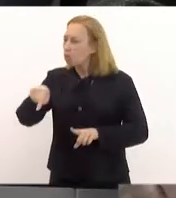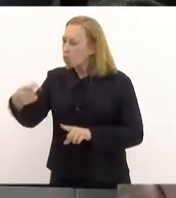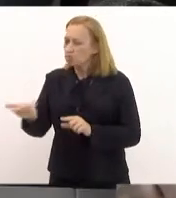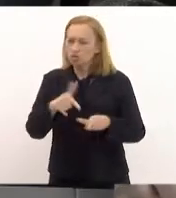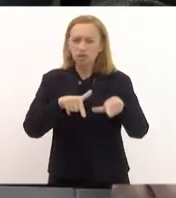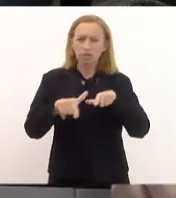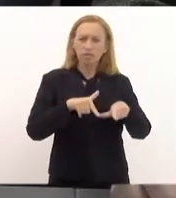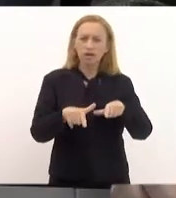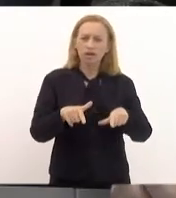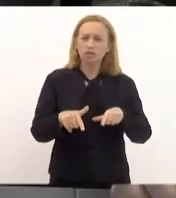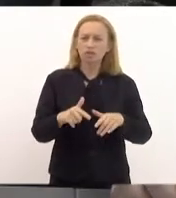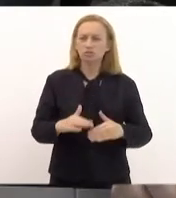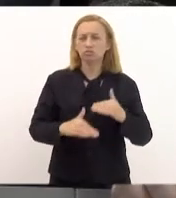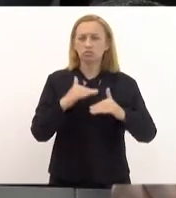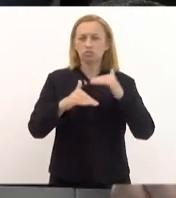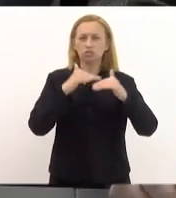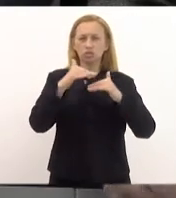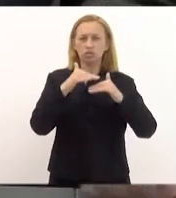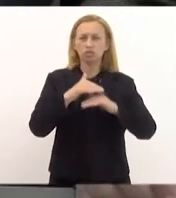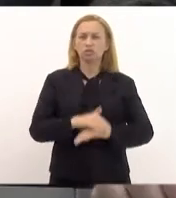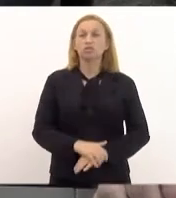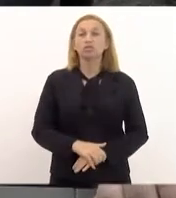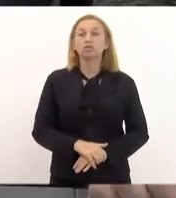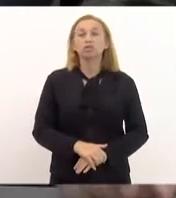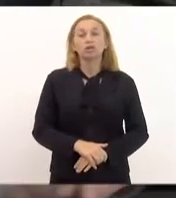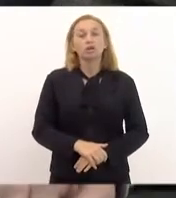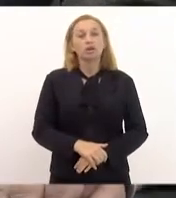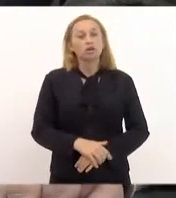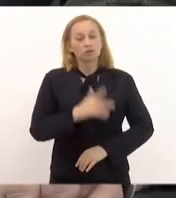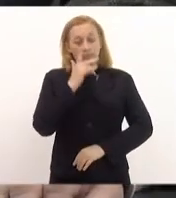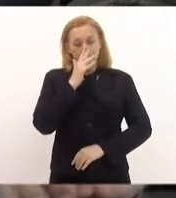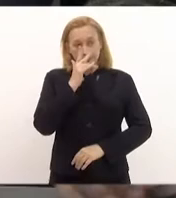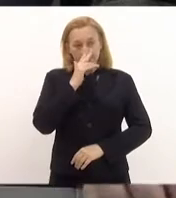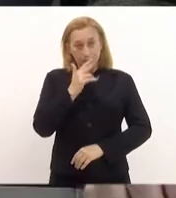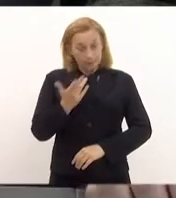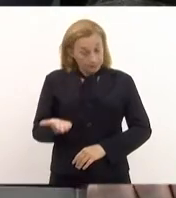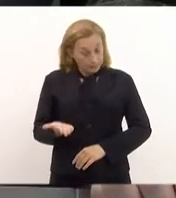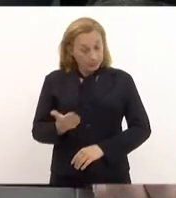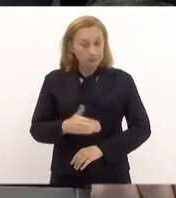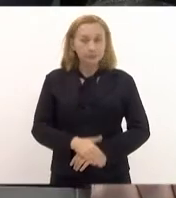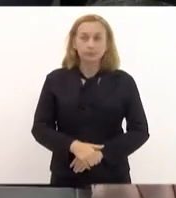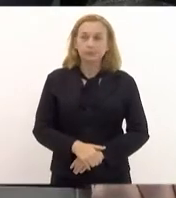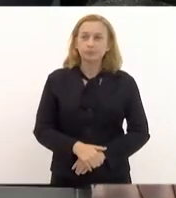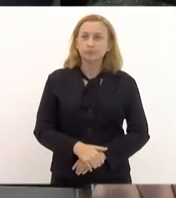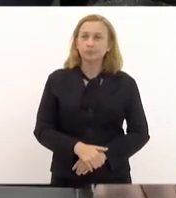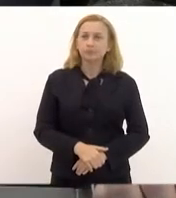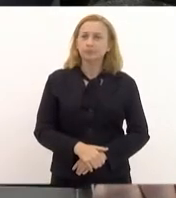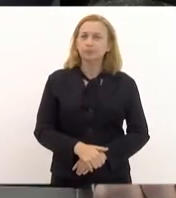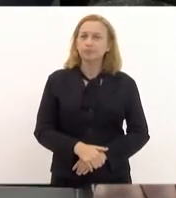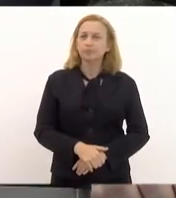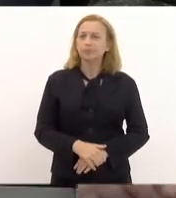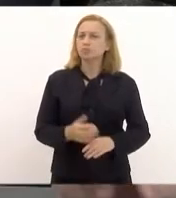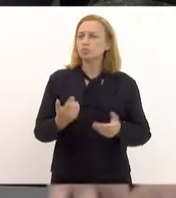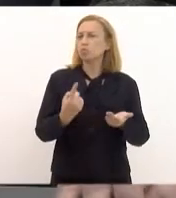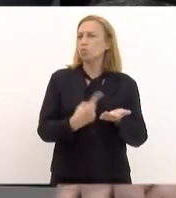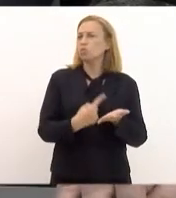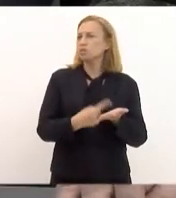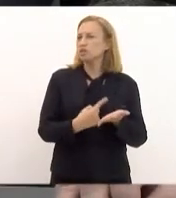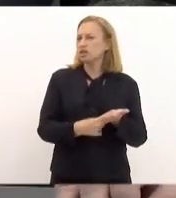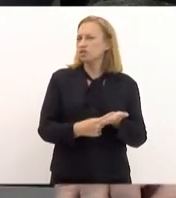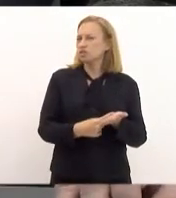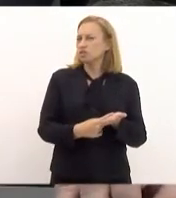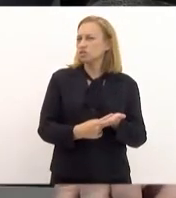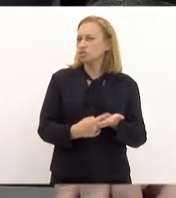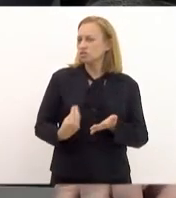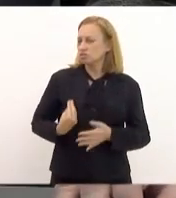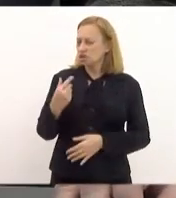ainda em desenvolvimento. E, pelo que me parece, pelo trato que a gente tá